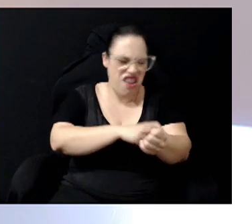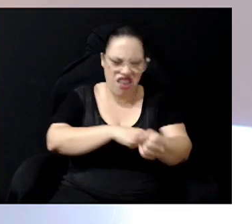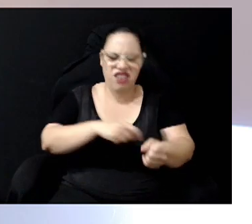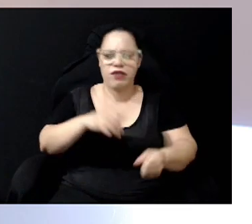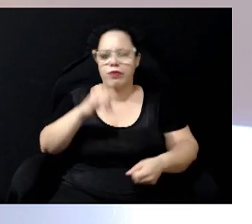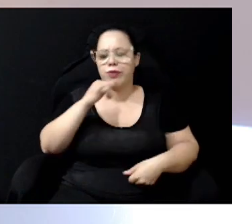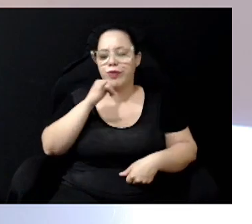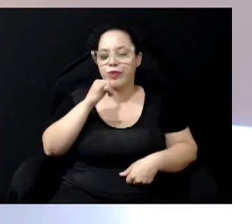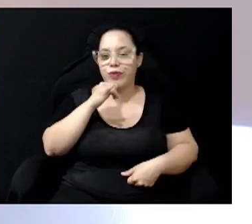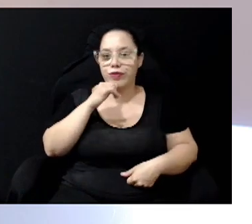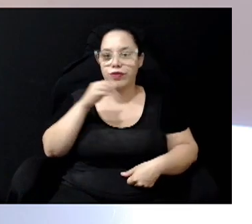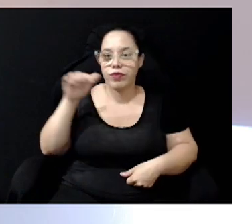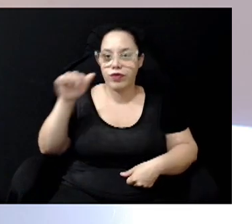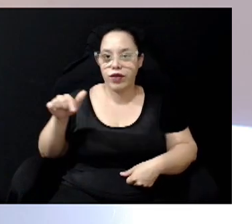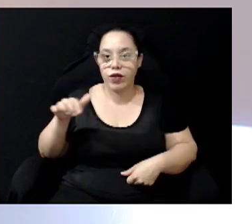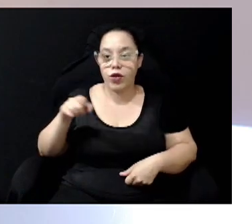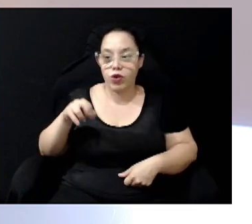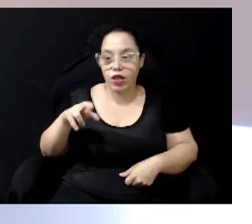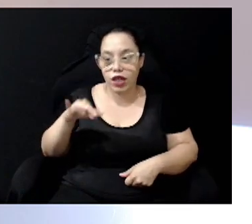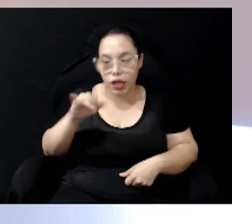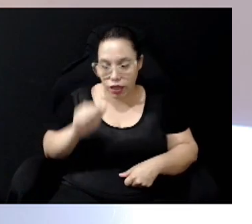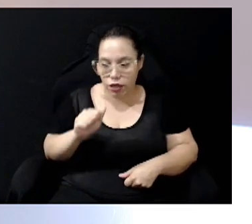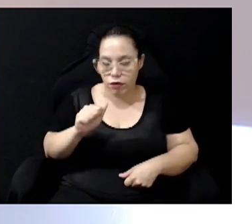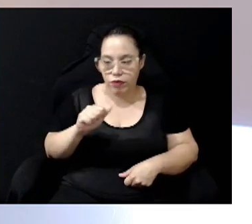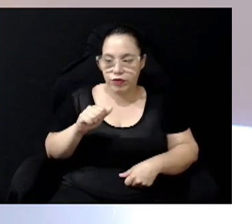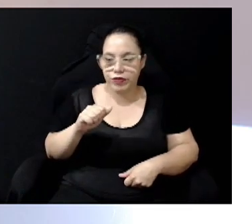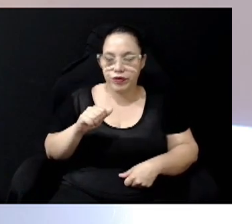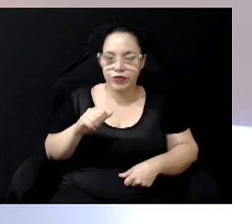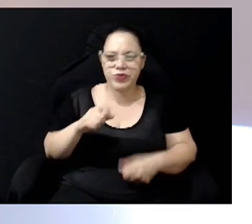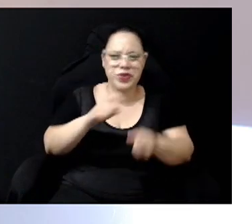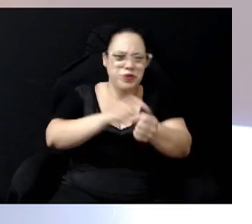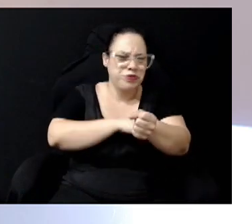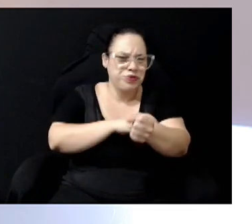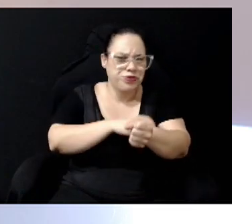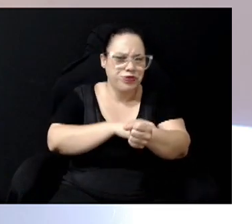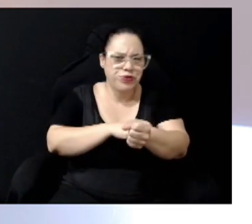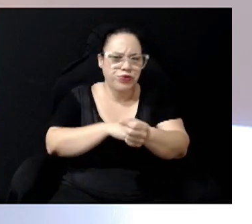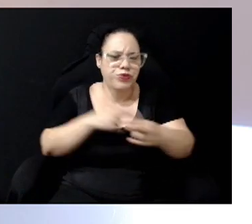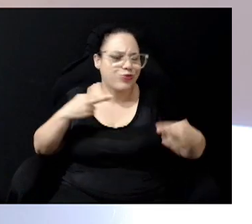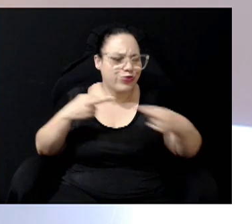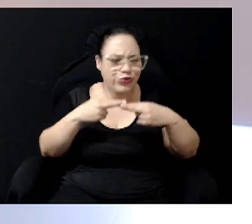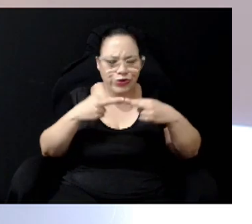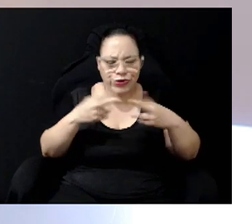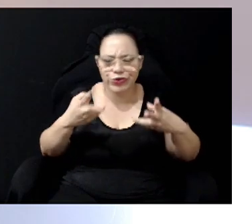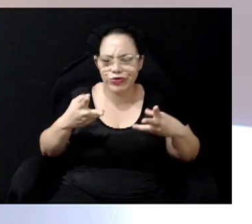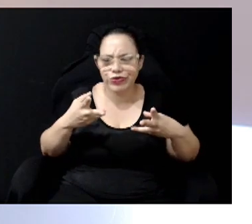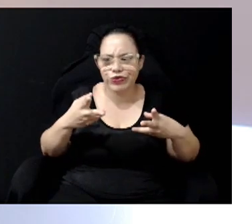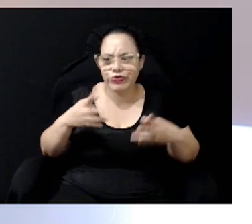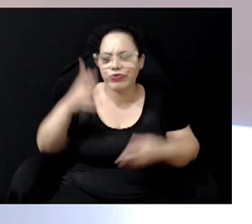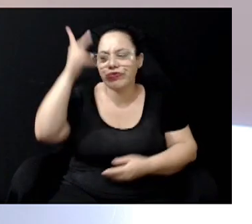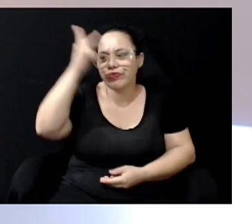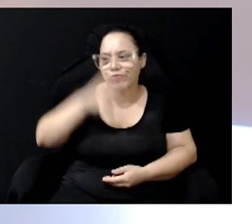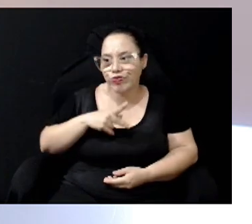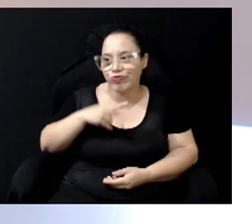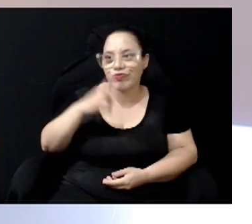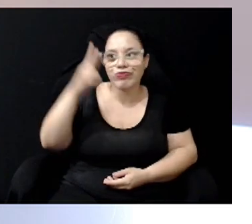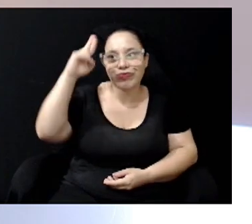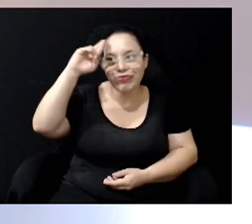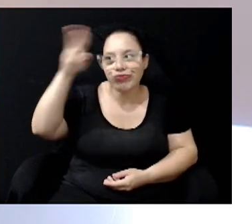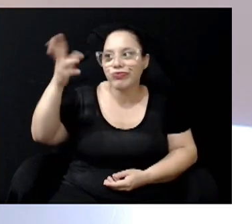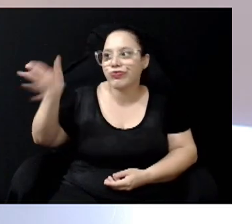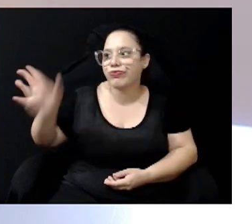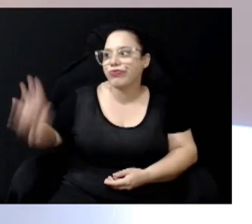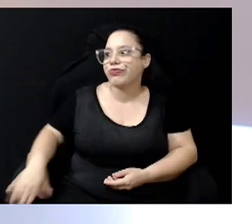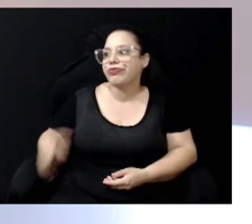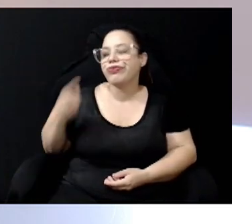do sistema, né? Então, uma raiva em relação a uma relação do próprio tutor. E aí, quando isso é visto, muitas